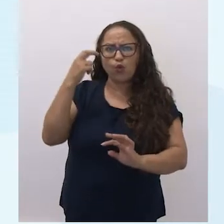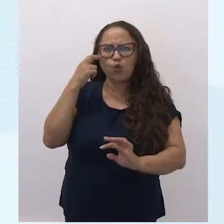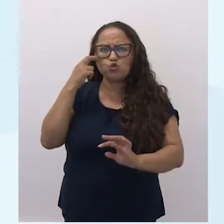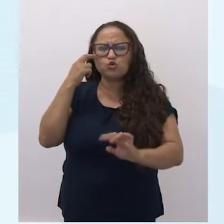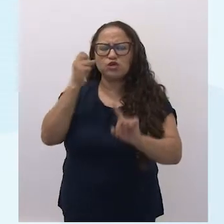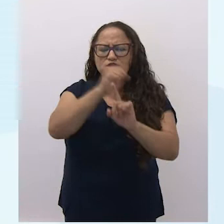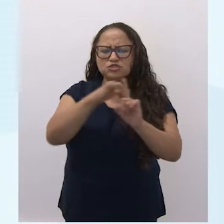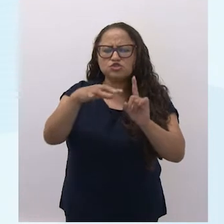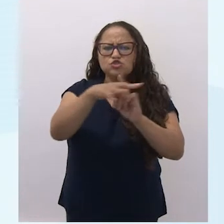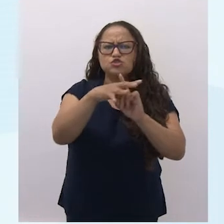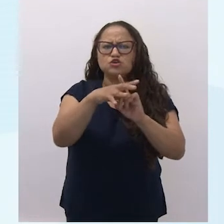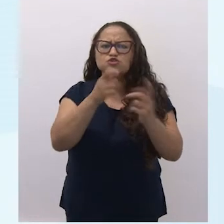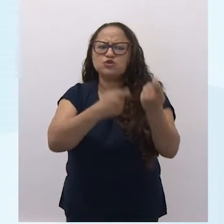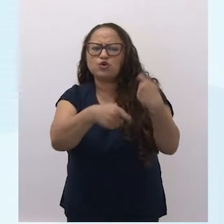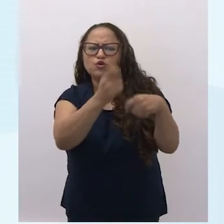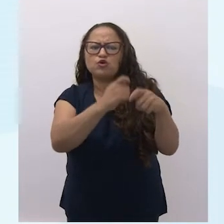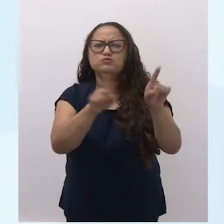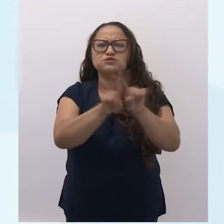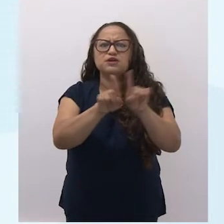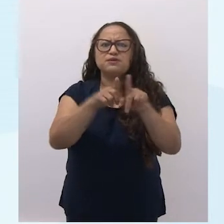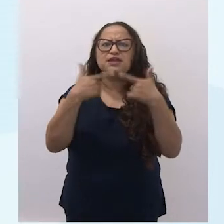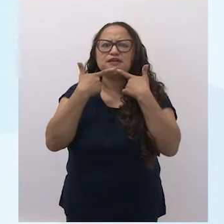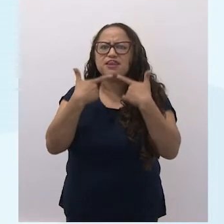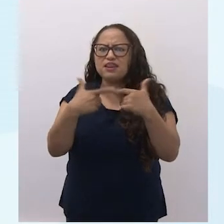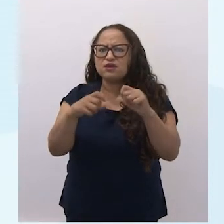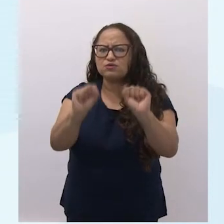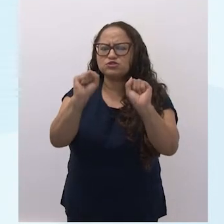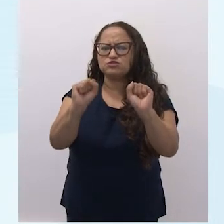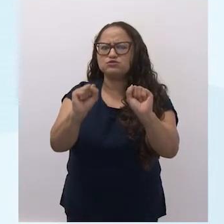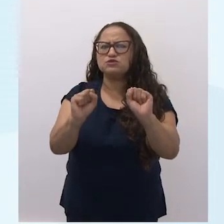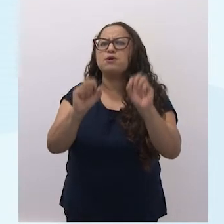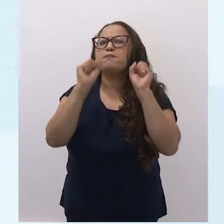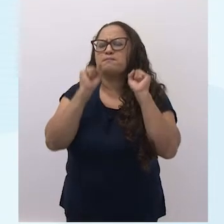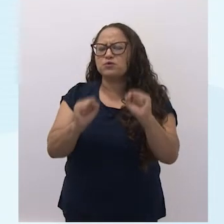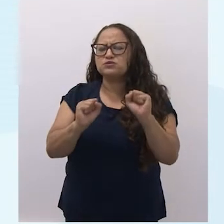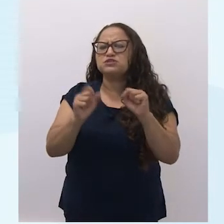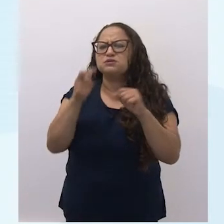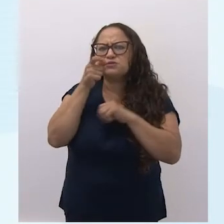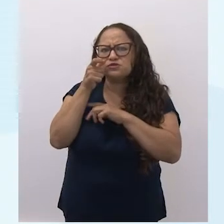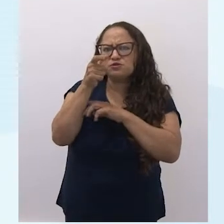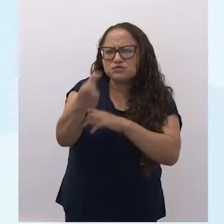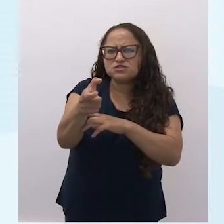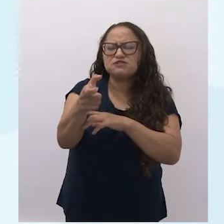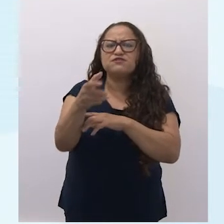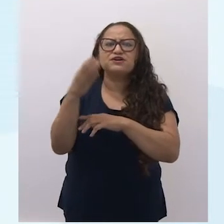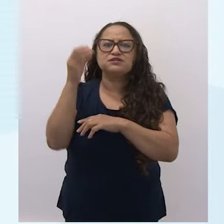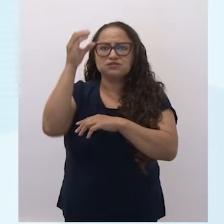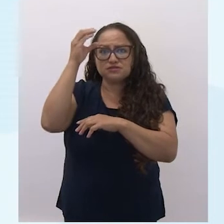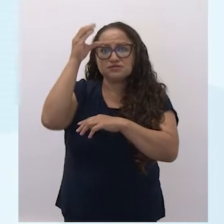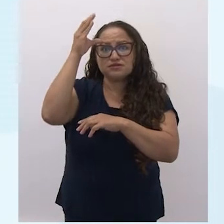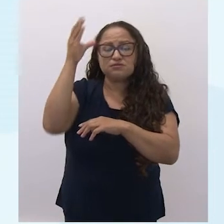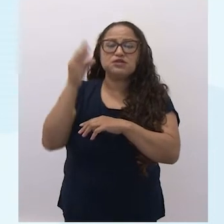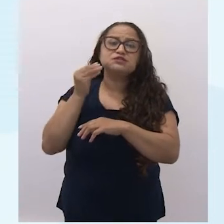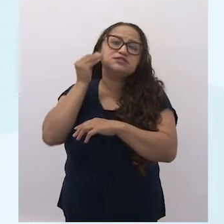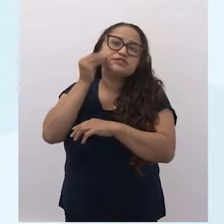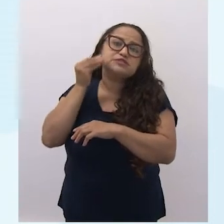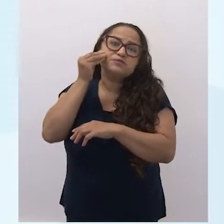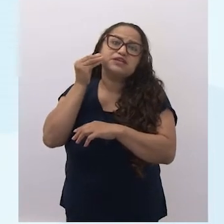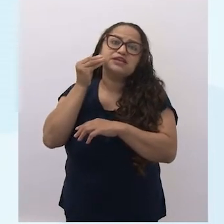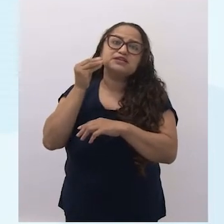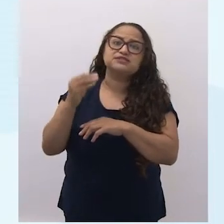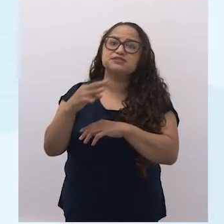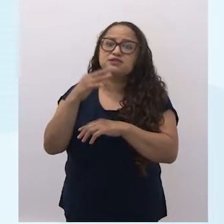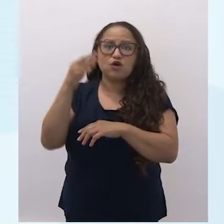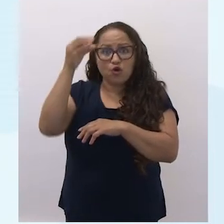e linguísticos. Também podemos observar os saberes, as vivências, as experiências, os conhecimentos e